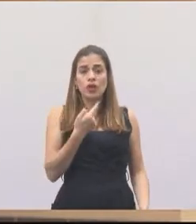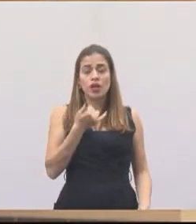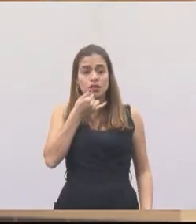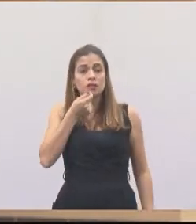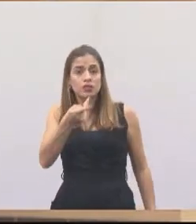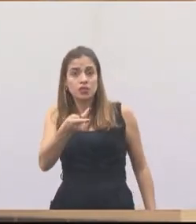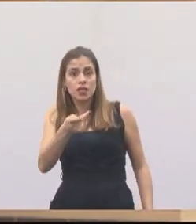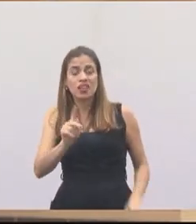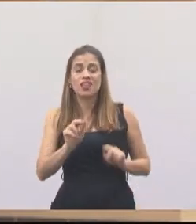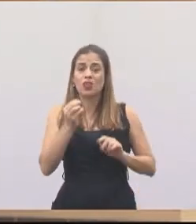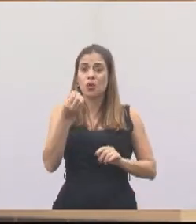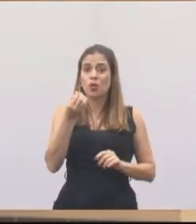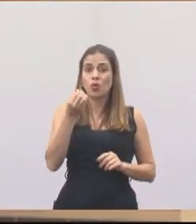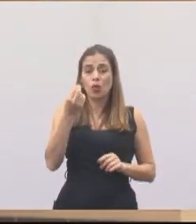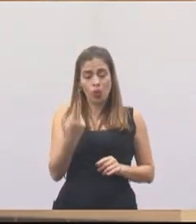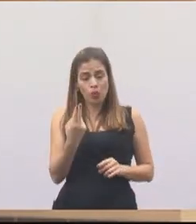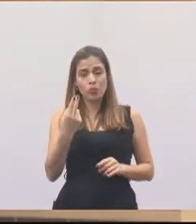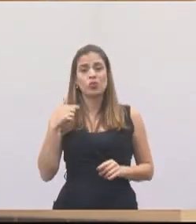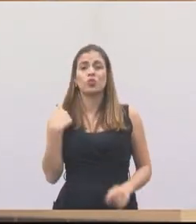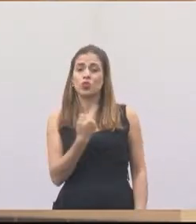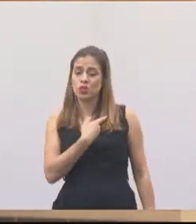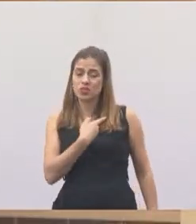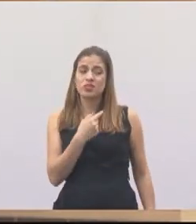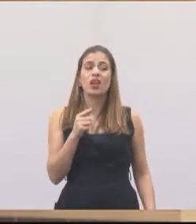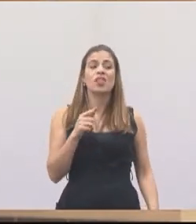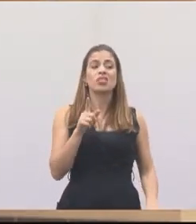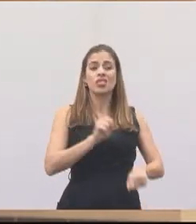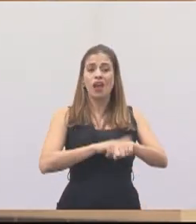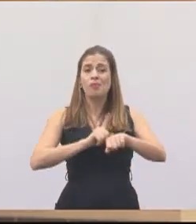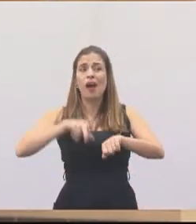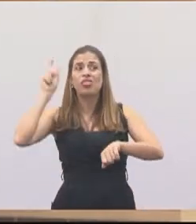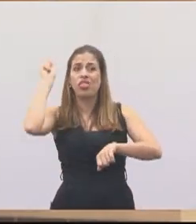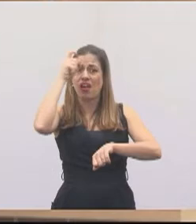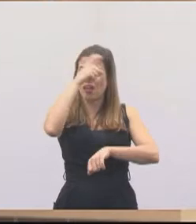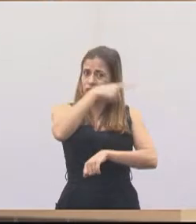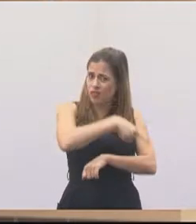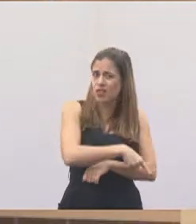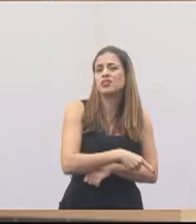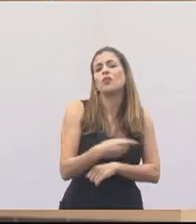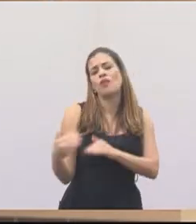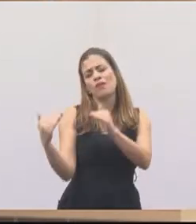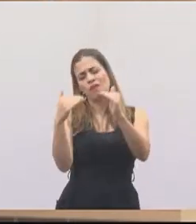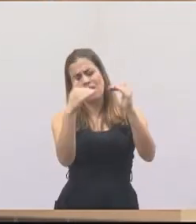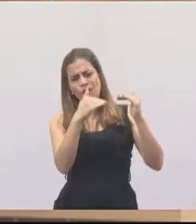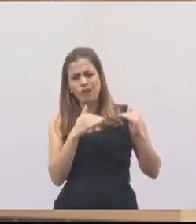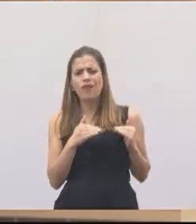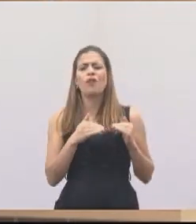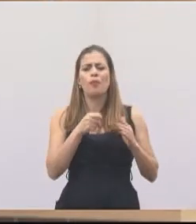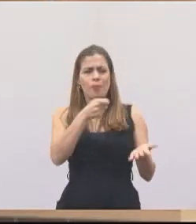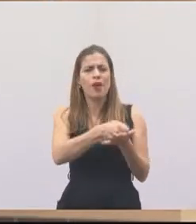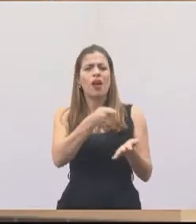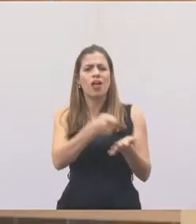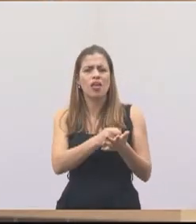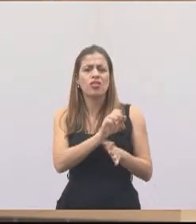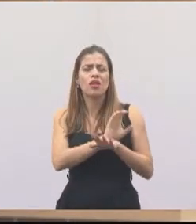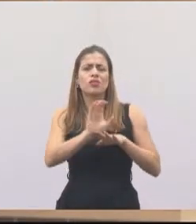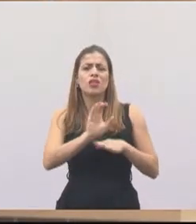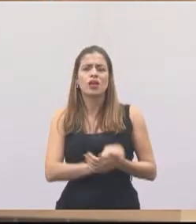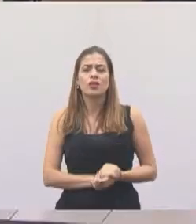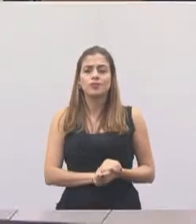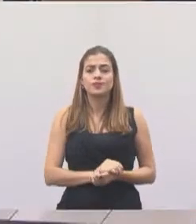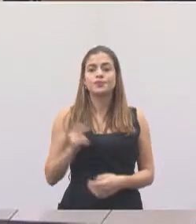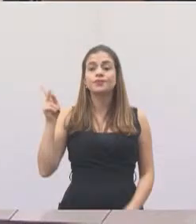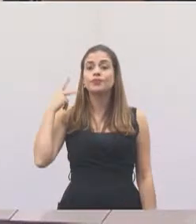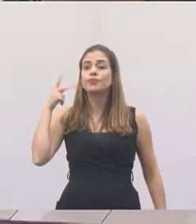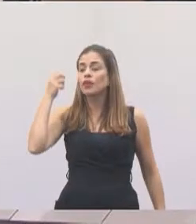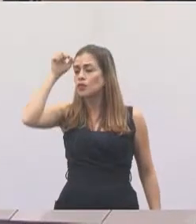nós passaremos por dias difíceis. Não tem como não ser favorável, uma obrigação constitucional. Pode falar, Luiz Flávio. Vereador